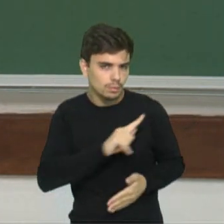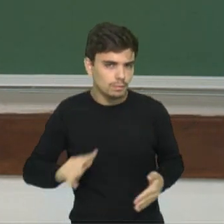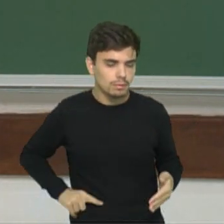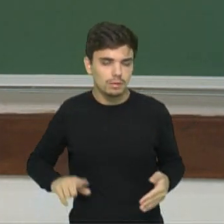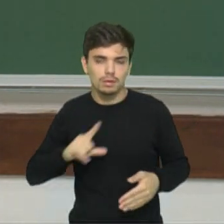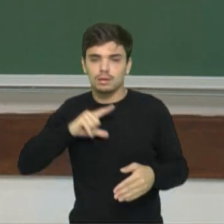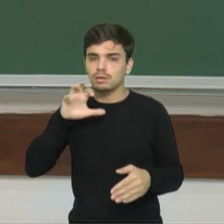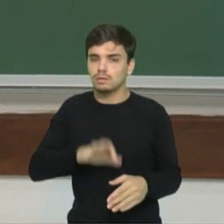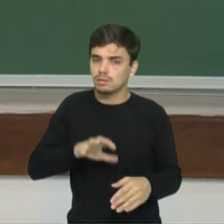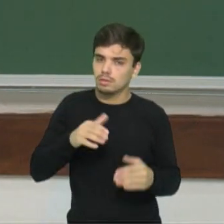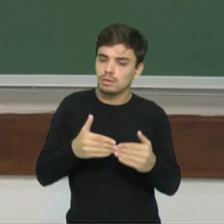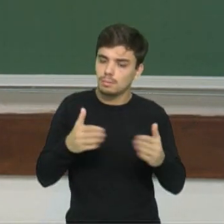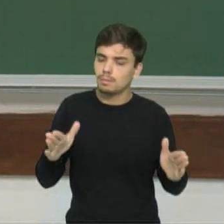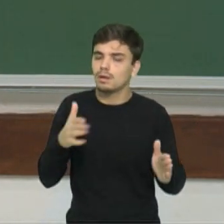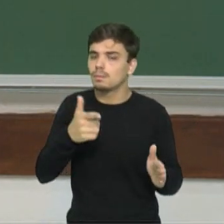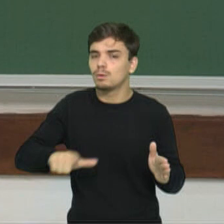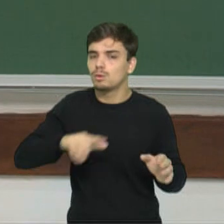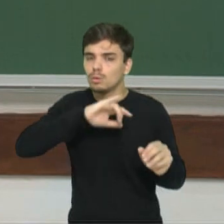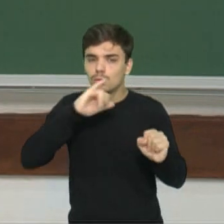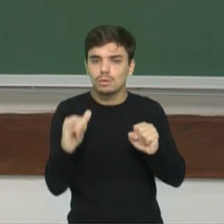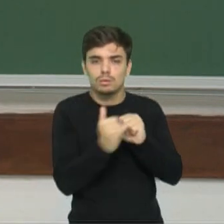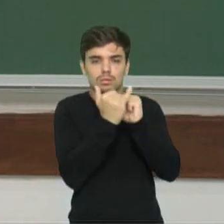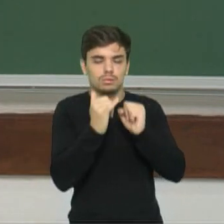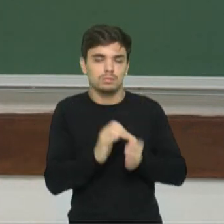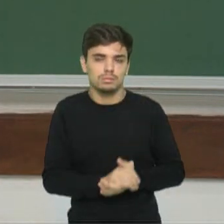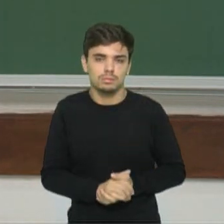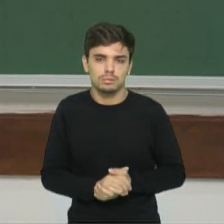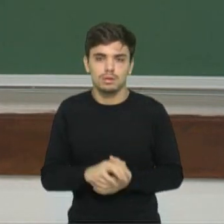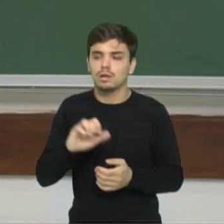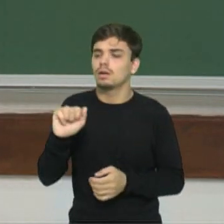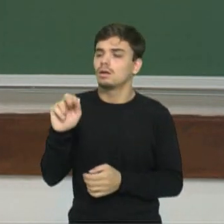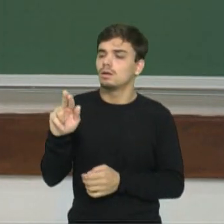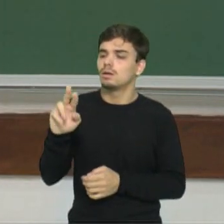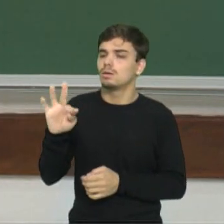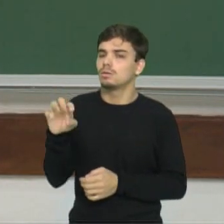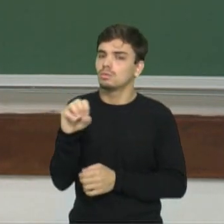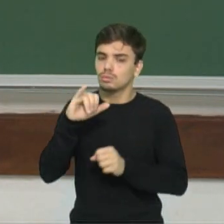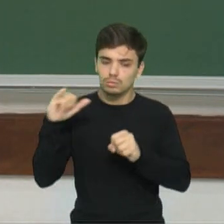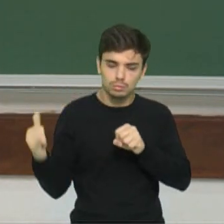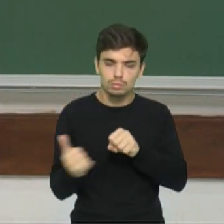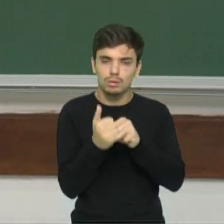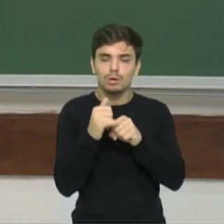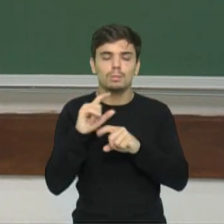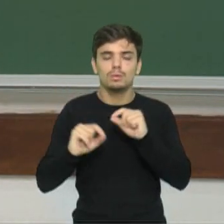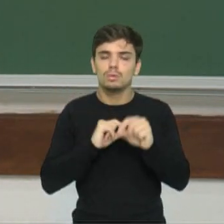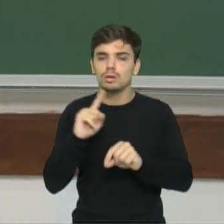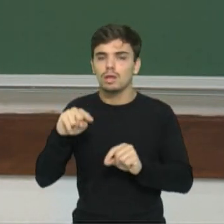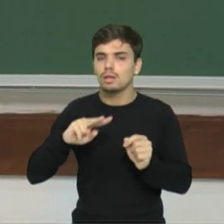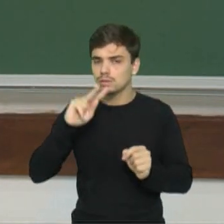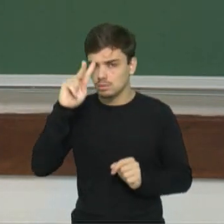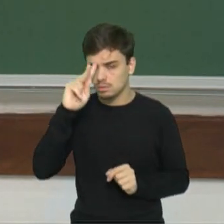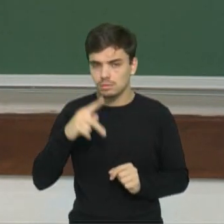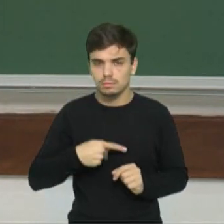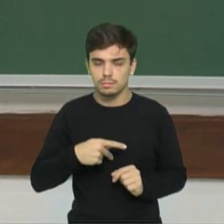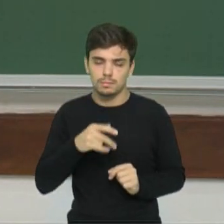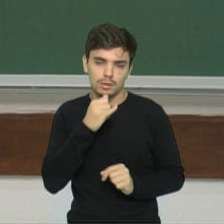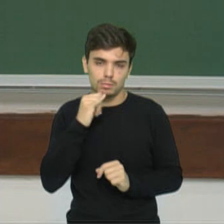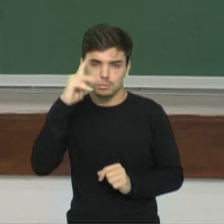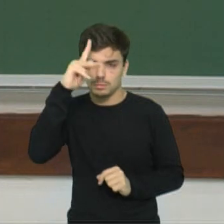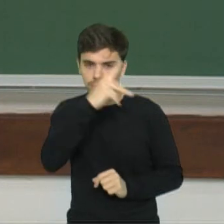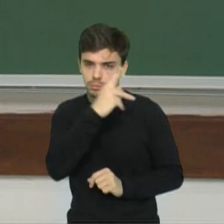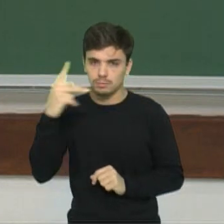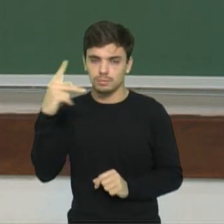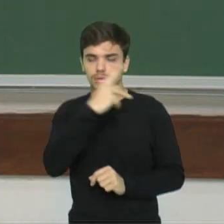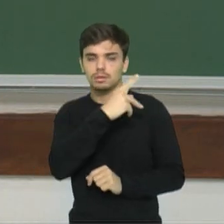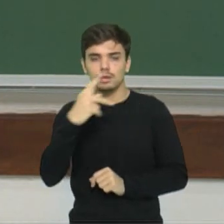vão abrir caminho para um autogolpe, né? O que é o autogolpe? É quando o presidente em exercício, o presidente que está